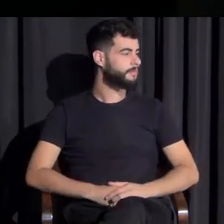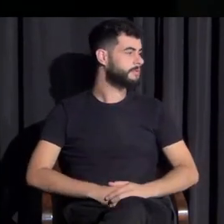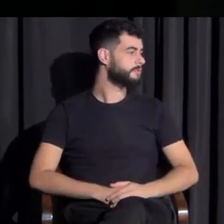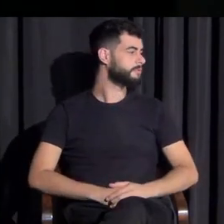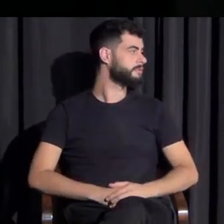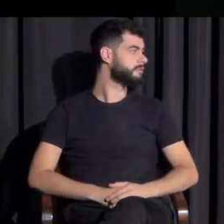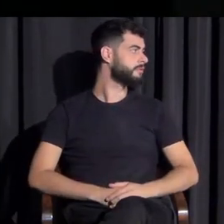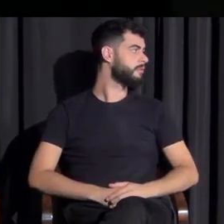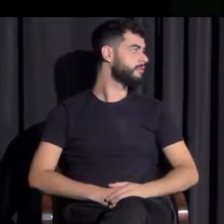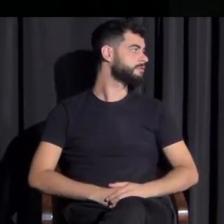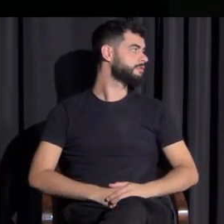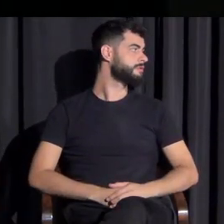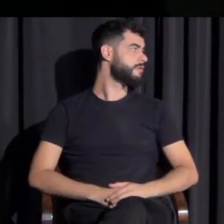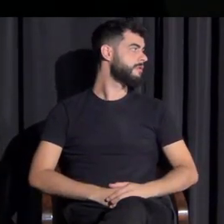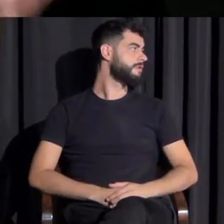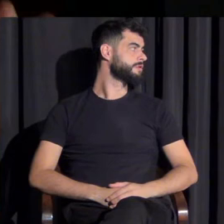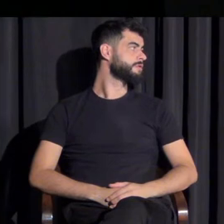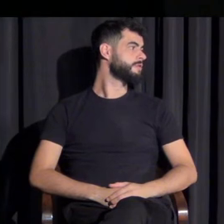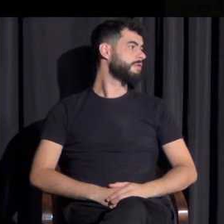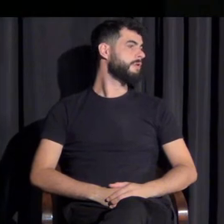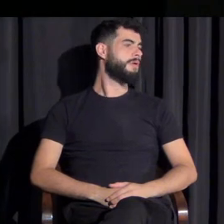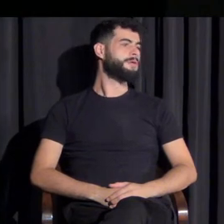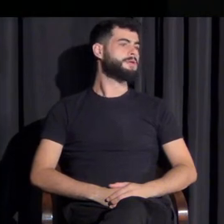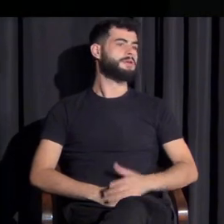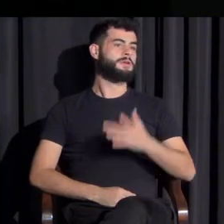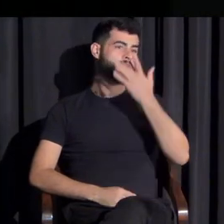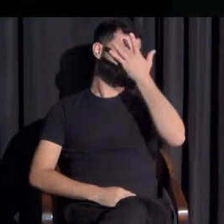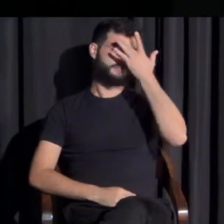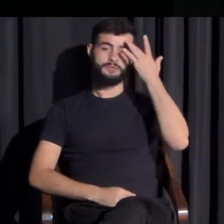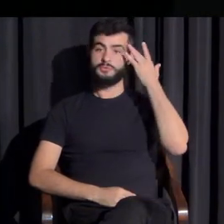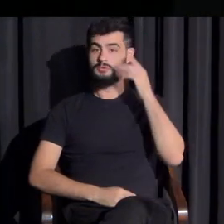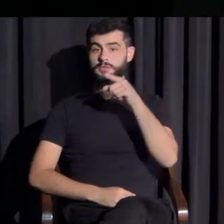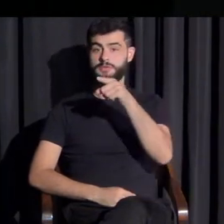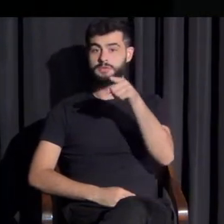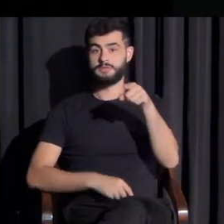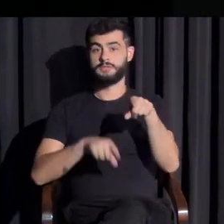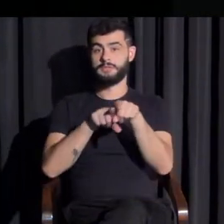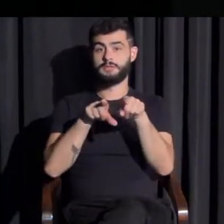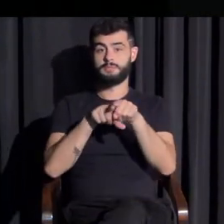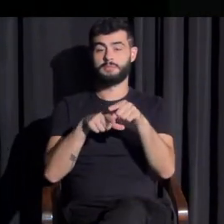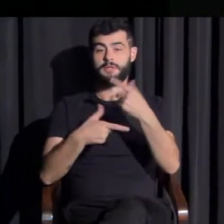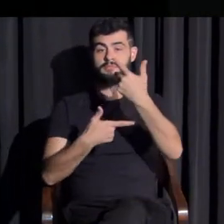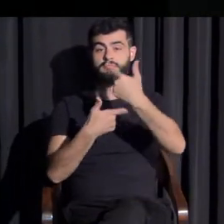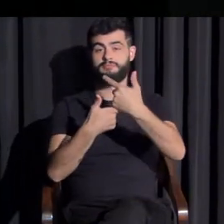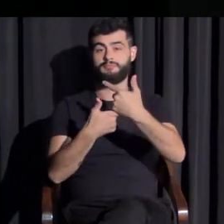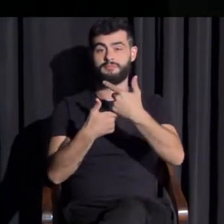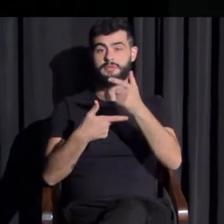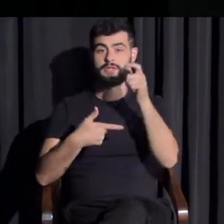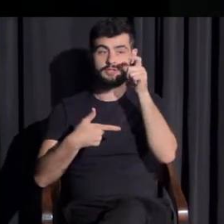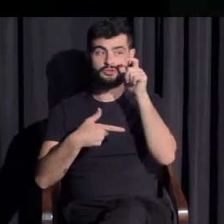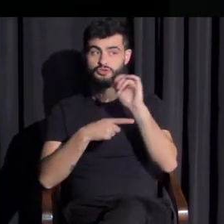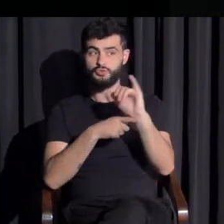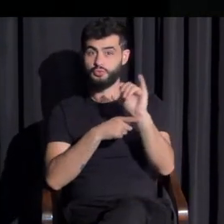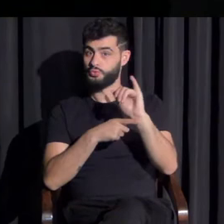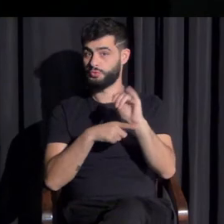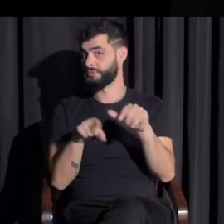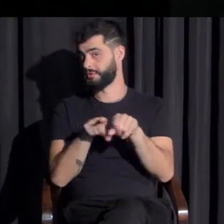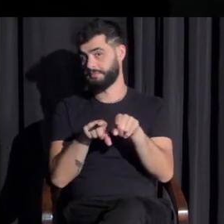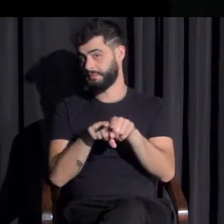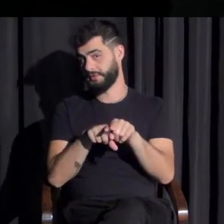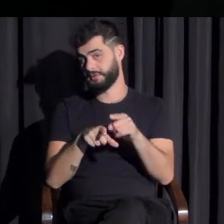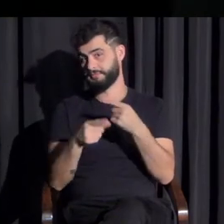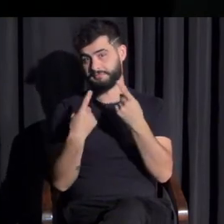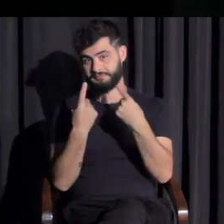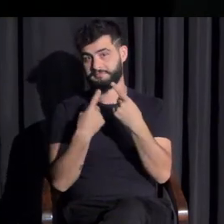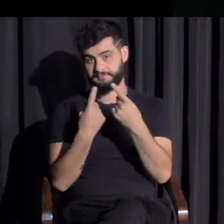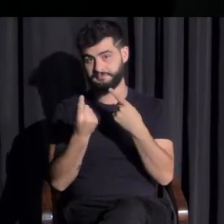E para as pessoas que estão, enfim, em algum canto no YouTube também, né? Mas trazendo aqui alguma